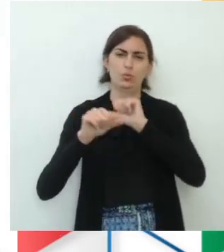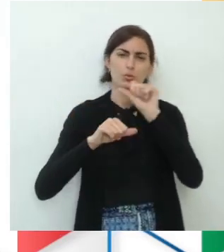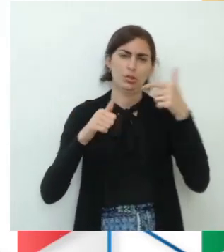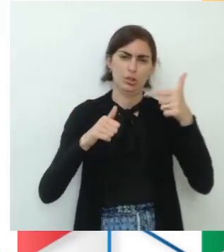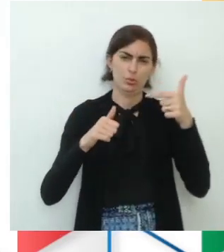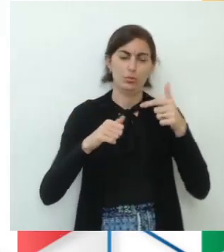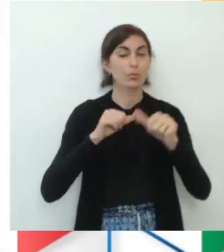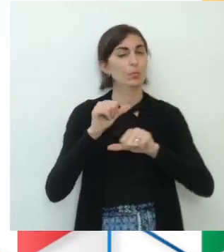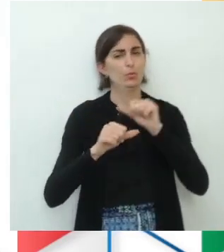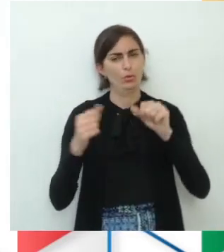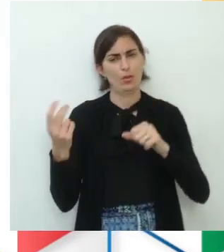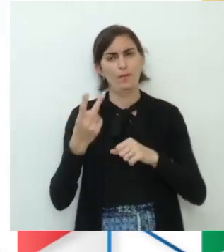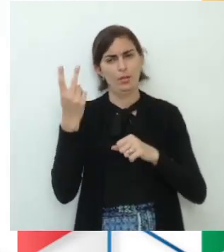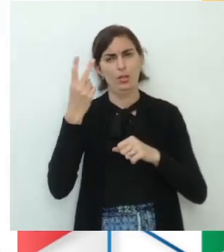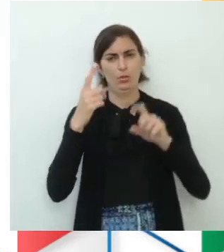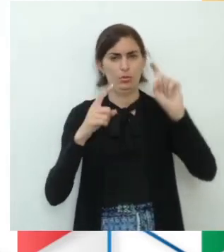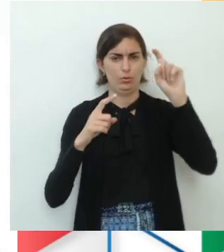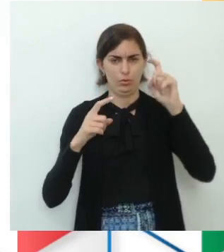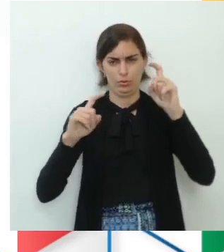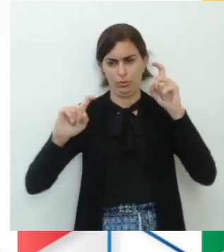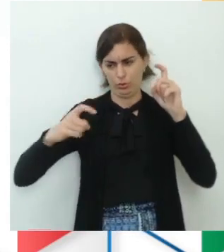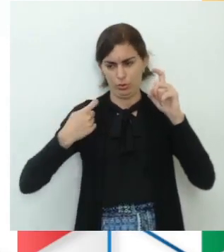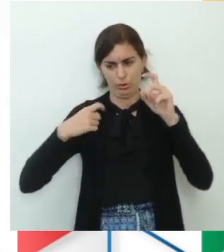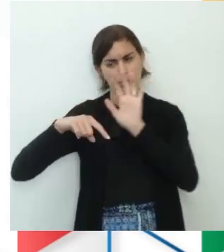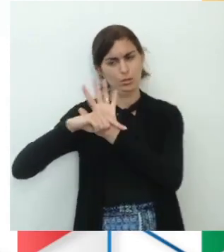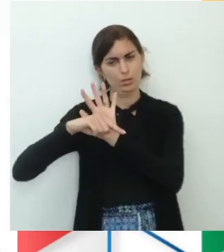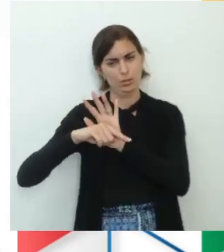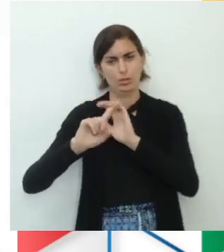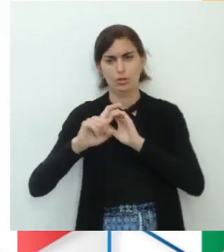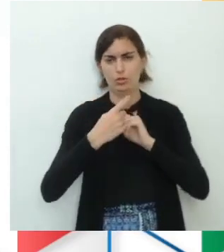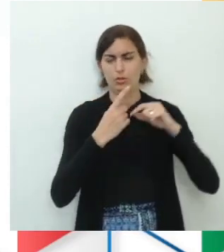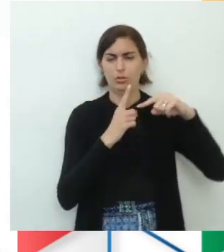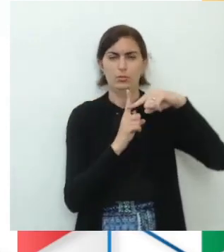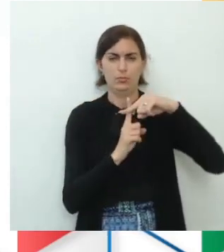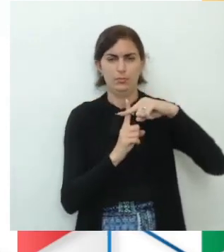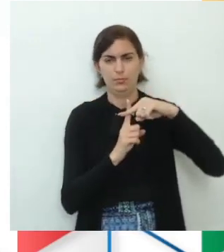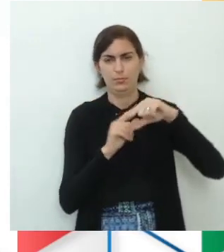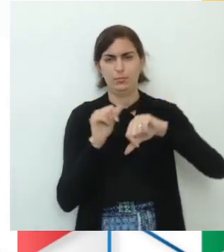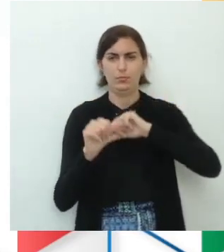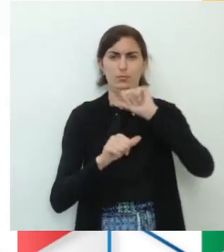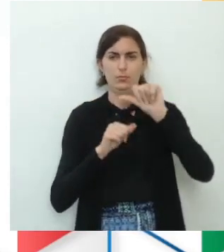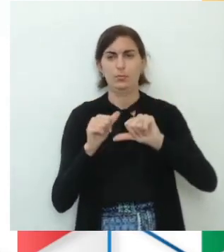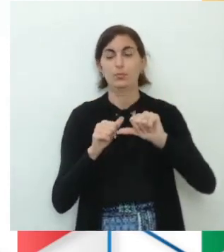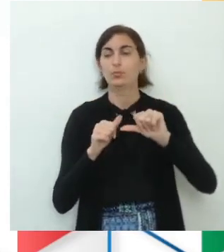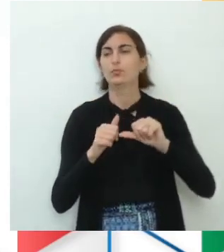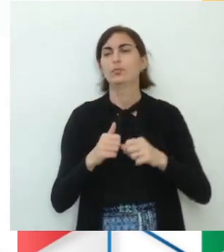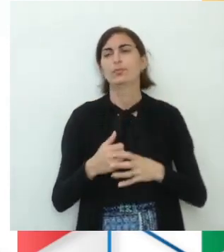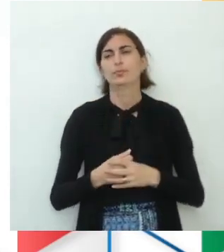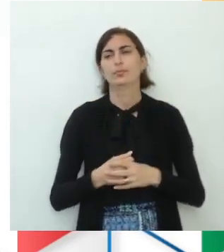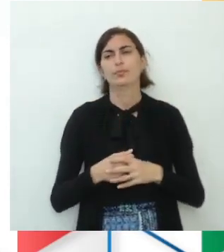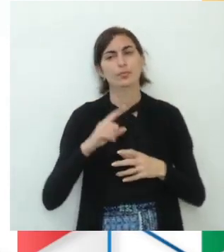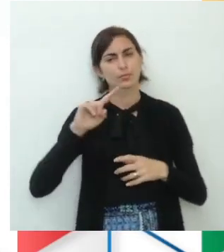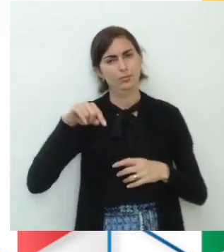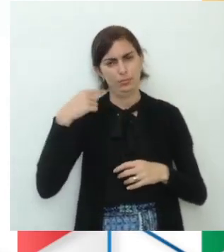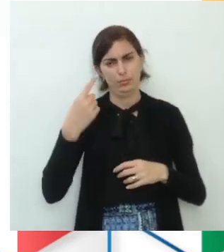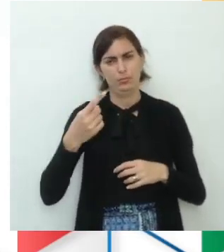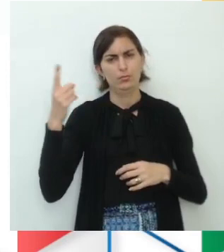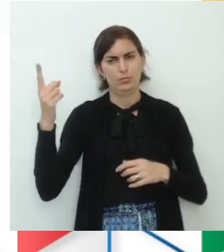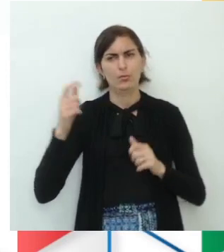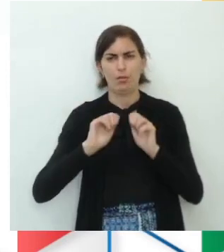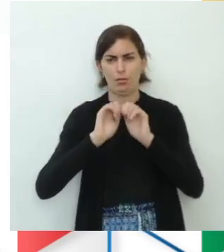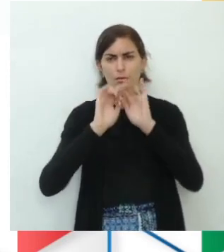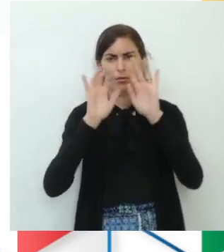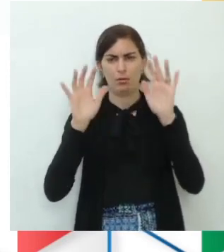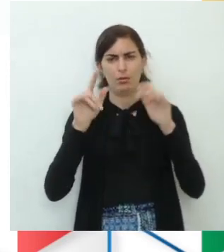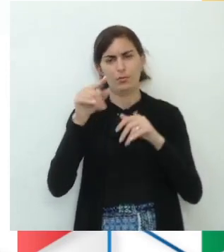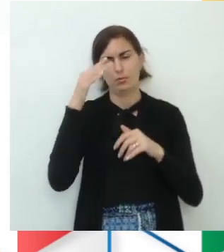o valor de x, que era negativo, para x positivo. Depois de que essa questão está clara agora